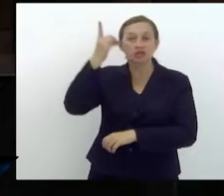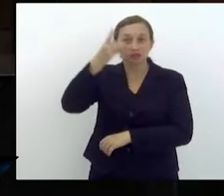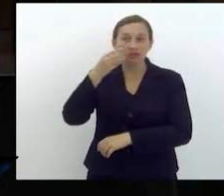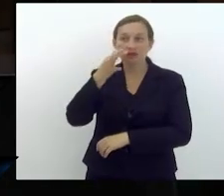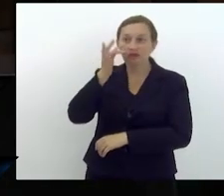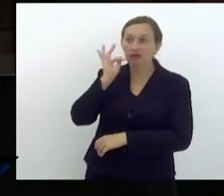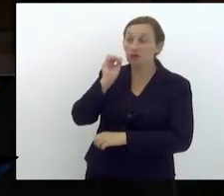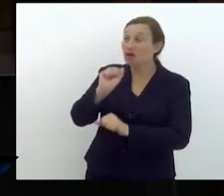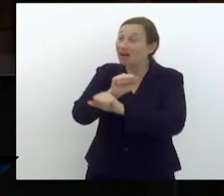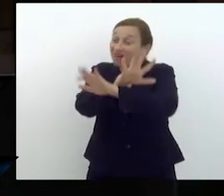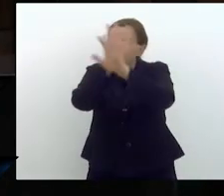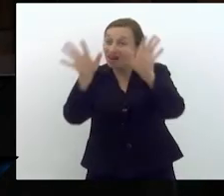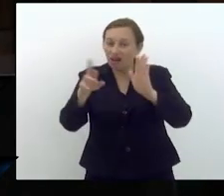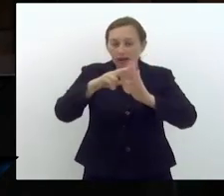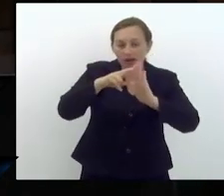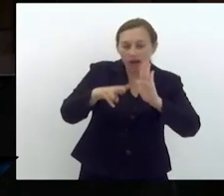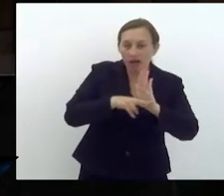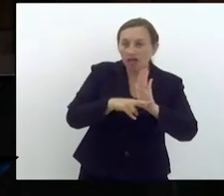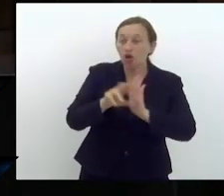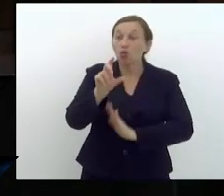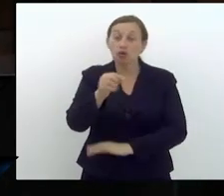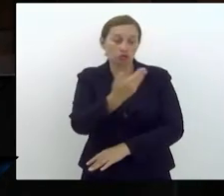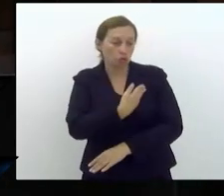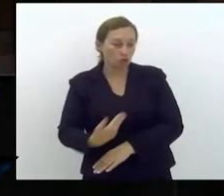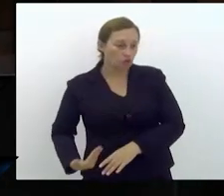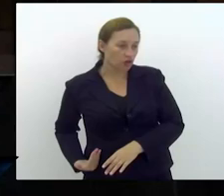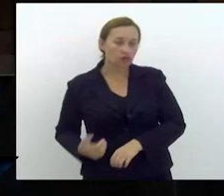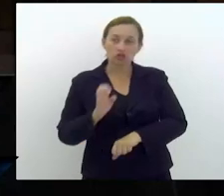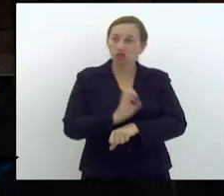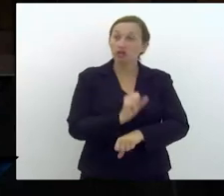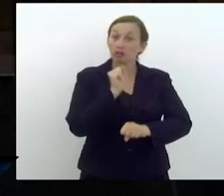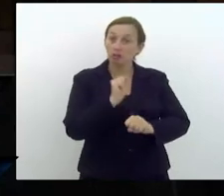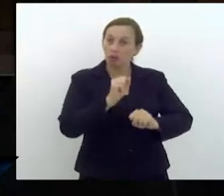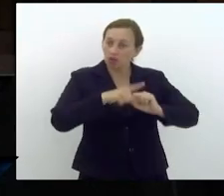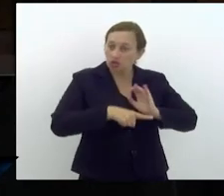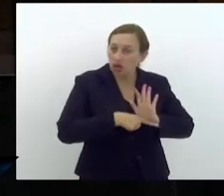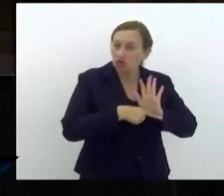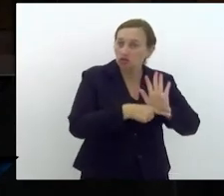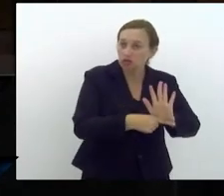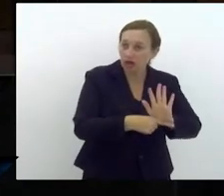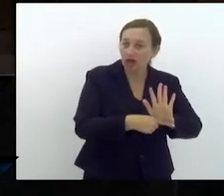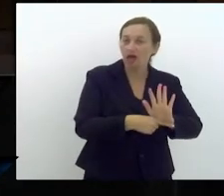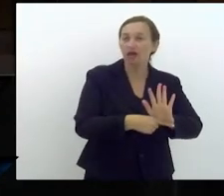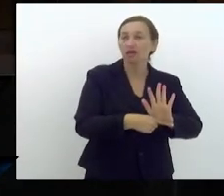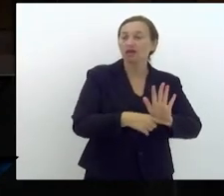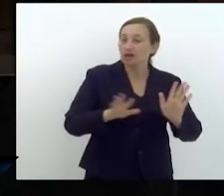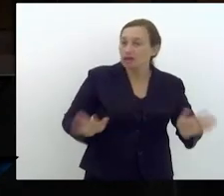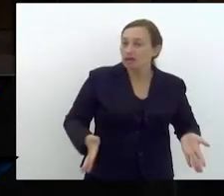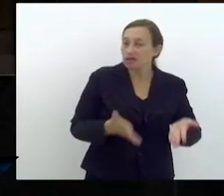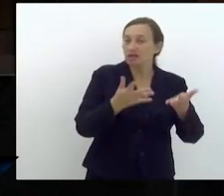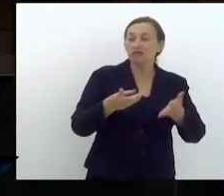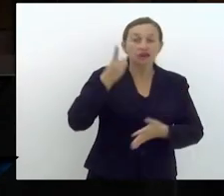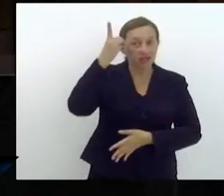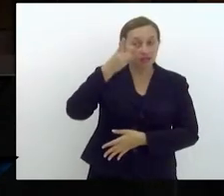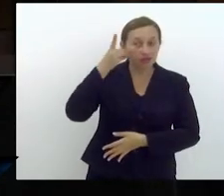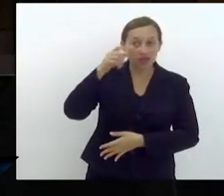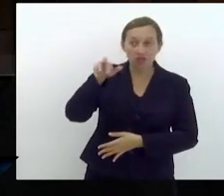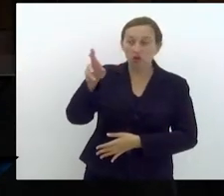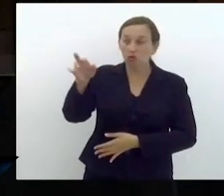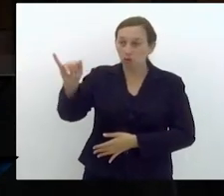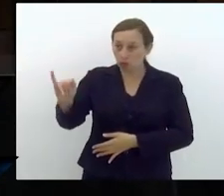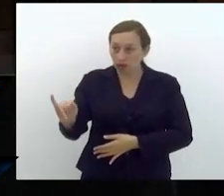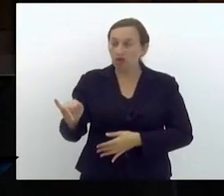transparente daquilo que o governo do estado pode colaborar incentivar Deputado Yuri para que possamos